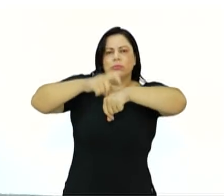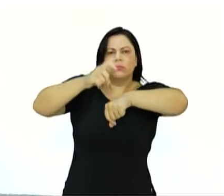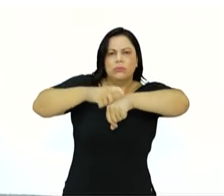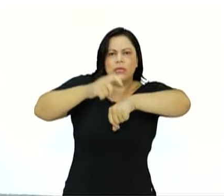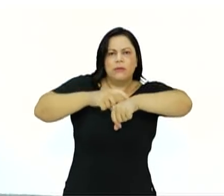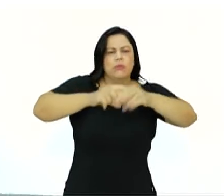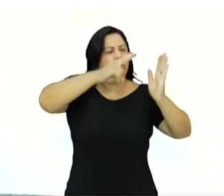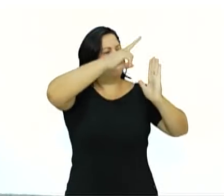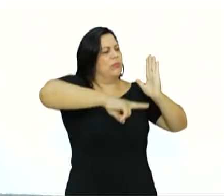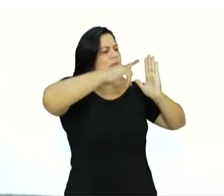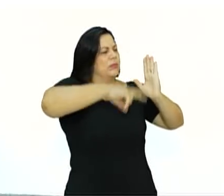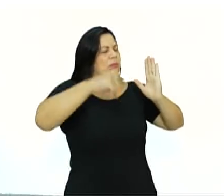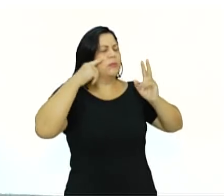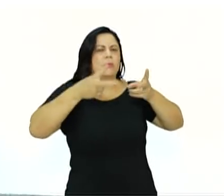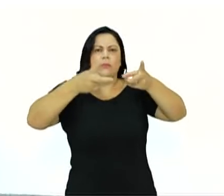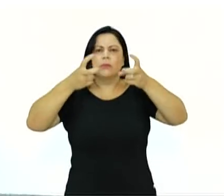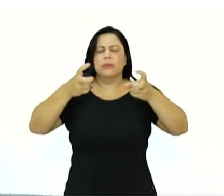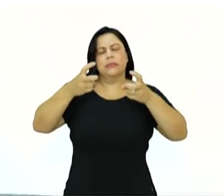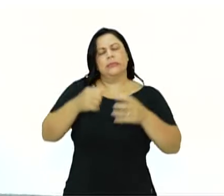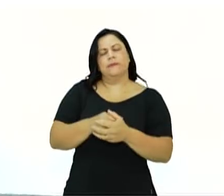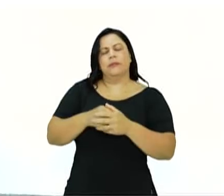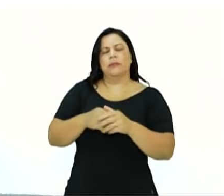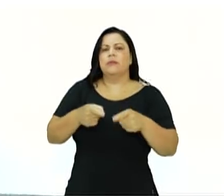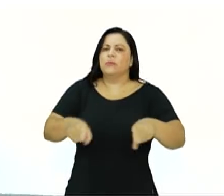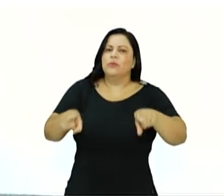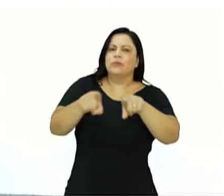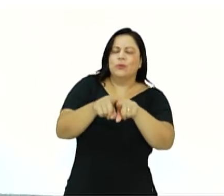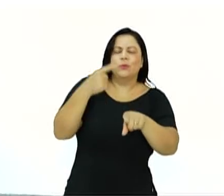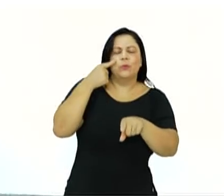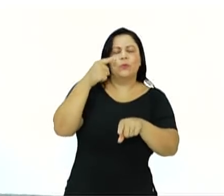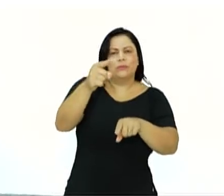para vocês, como sempre, e logo a gente volta para ver se acertou.